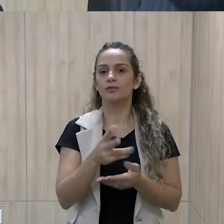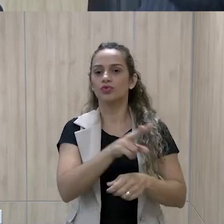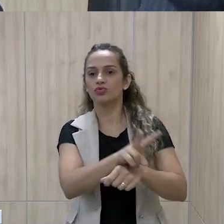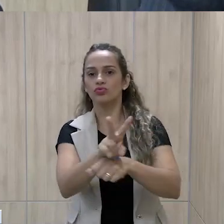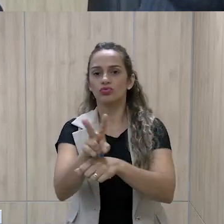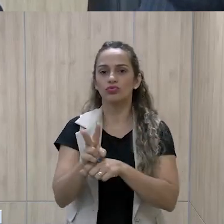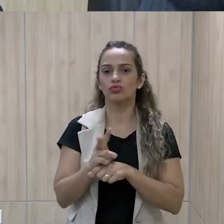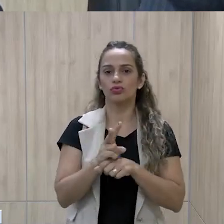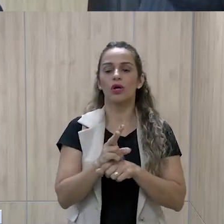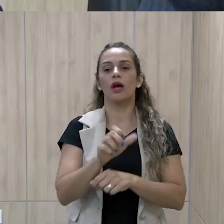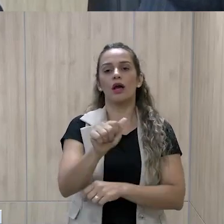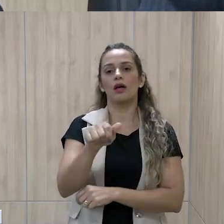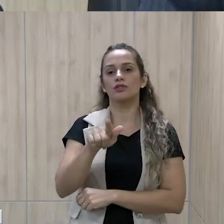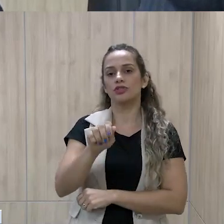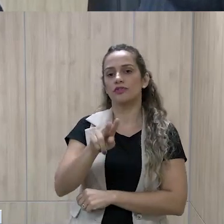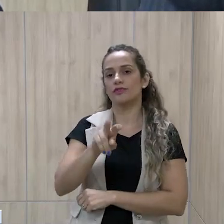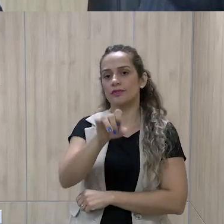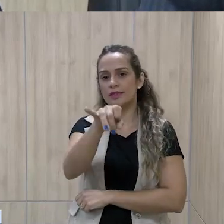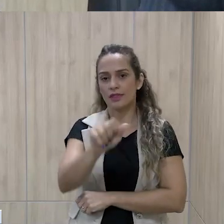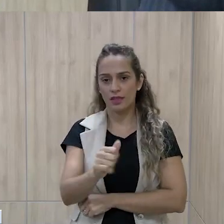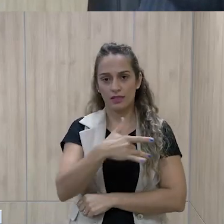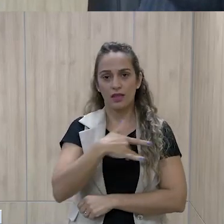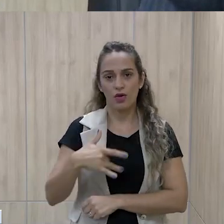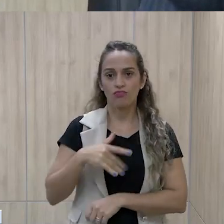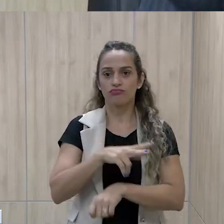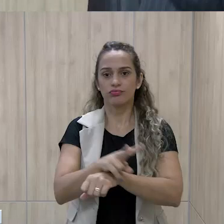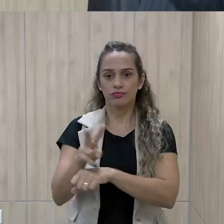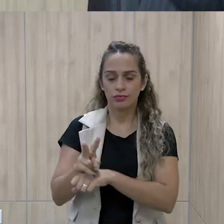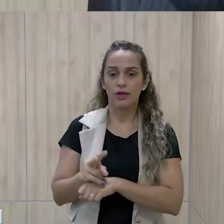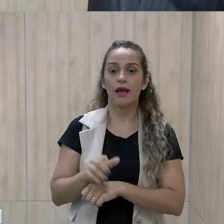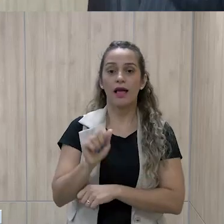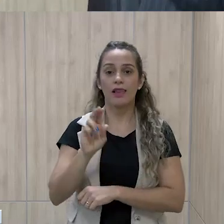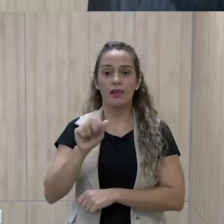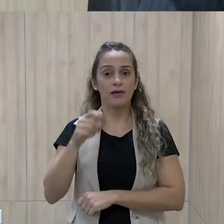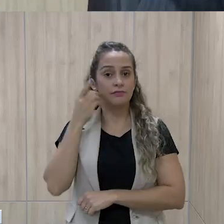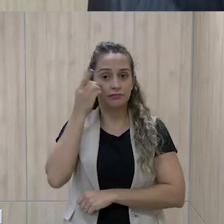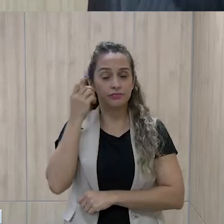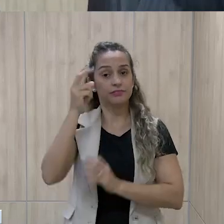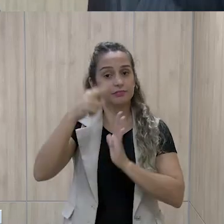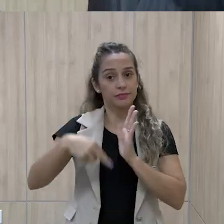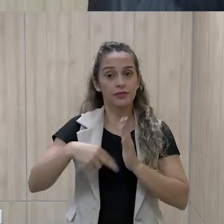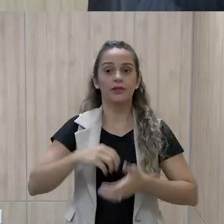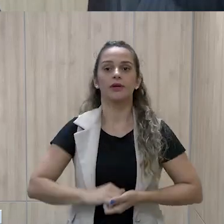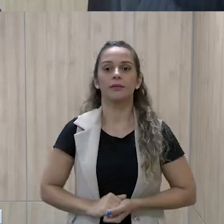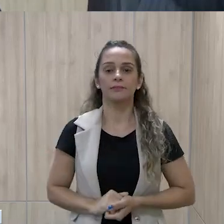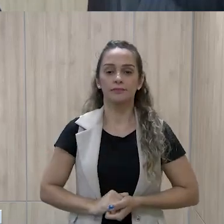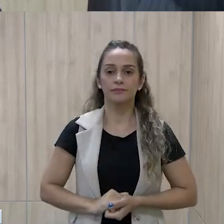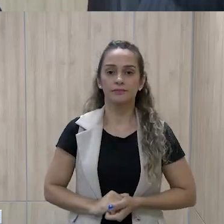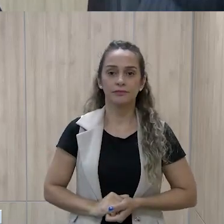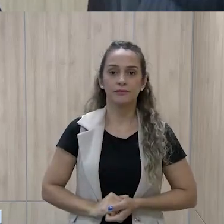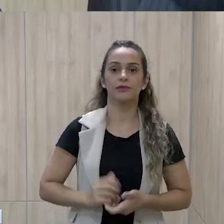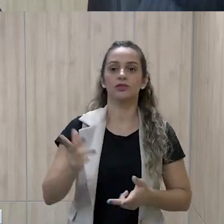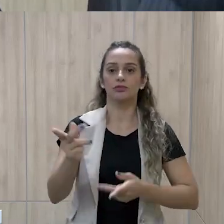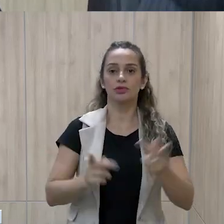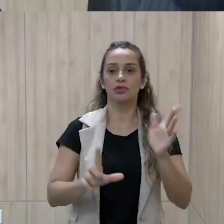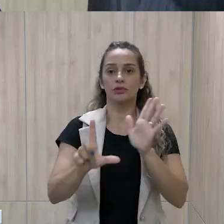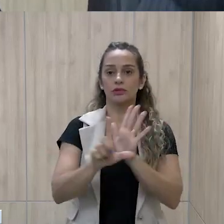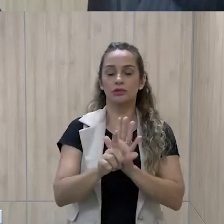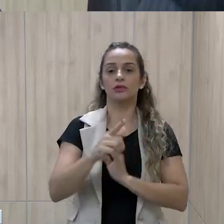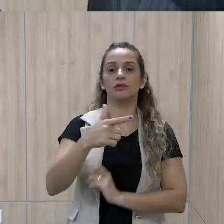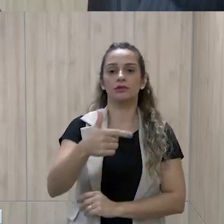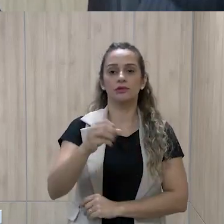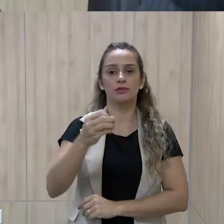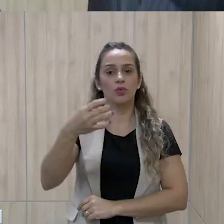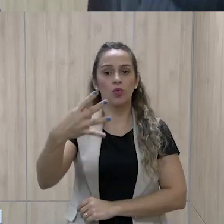orçamentária agência Estadual de vigilância em saúde agvisa para relatar Deputado Alan Queiroz projeto de lei número 204